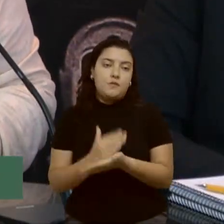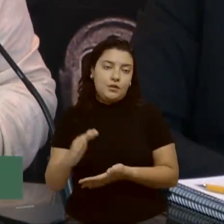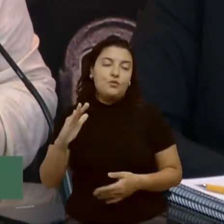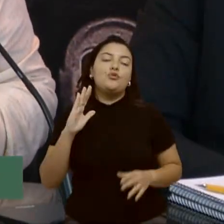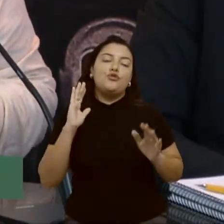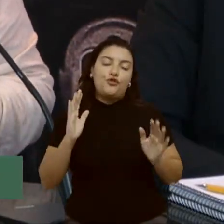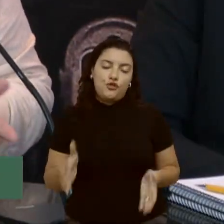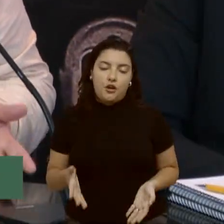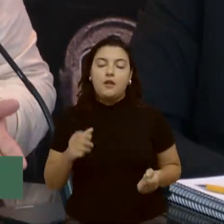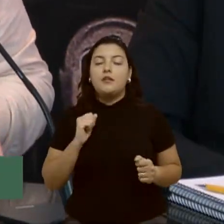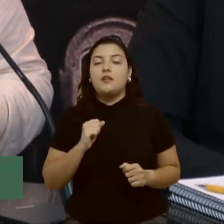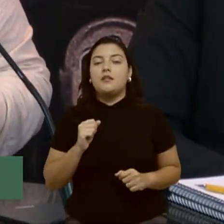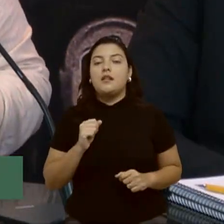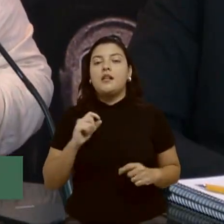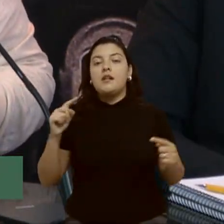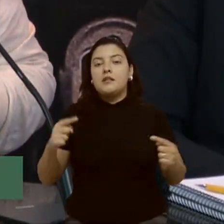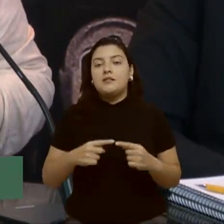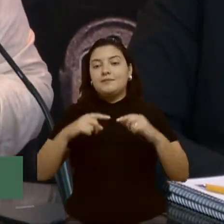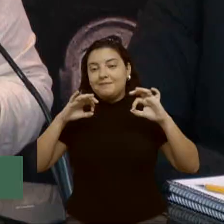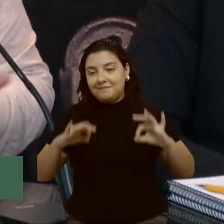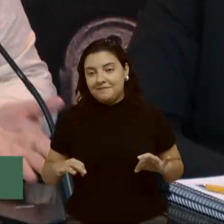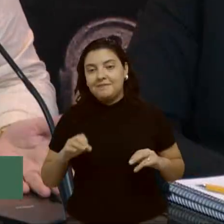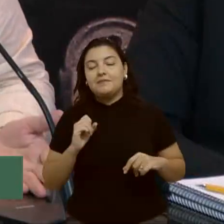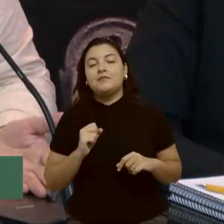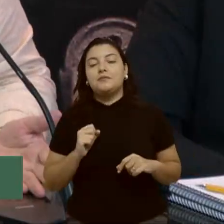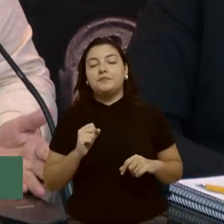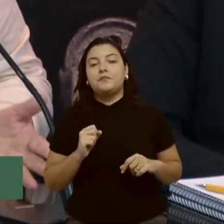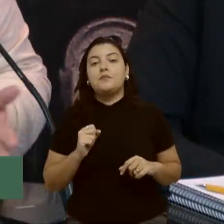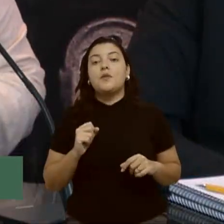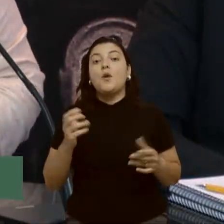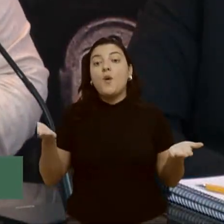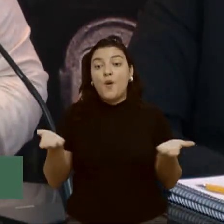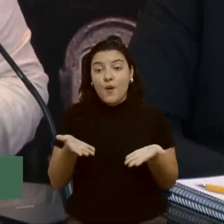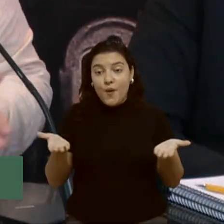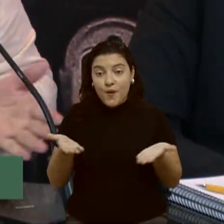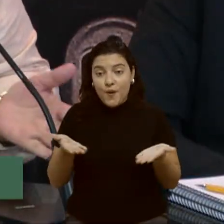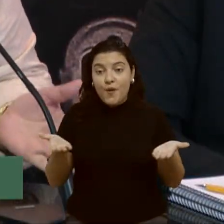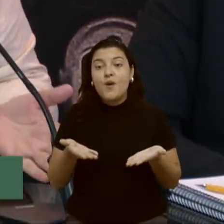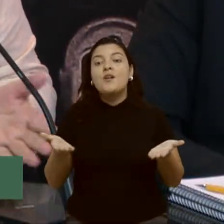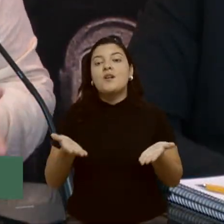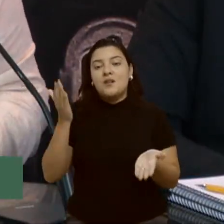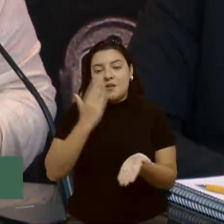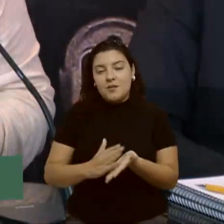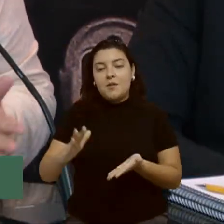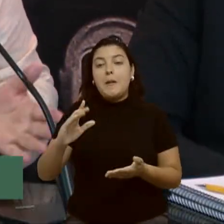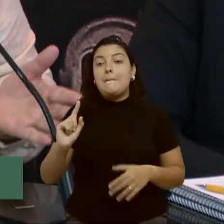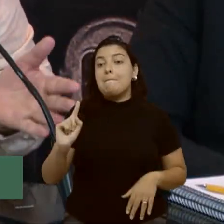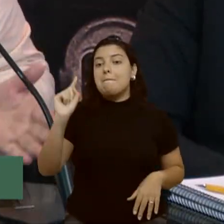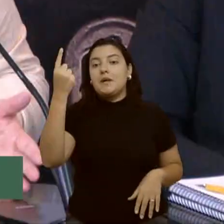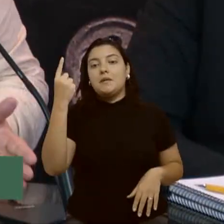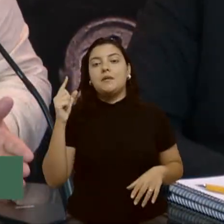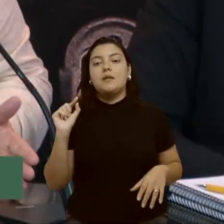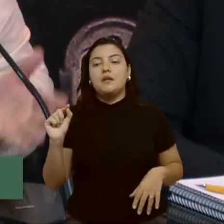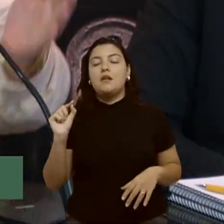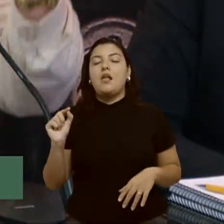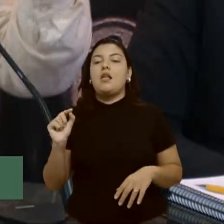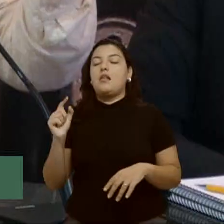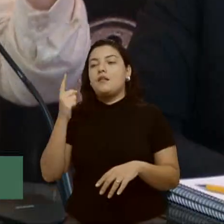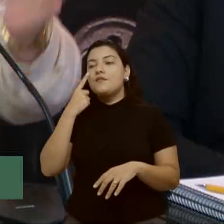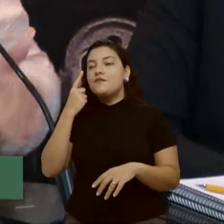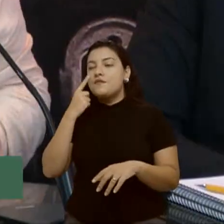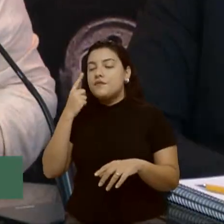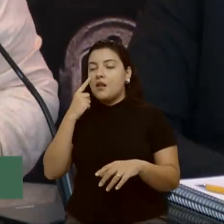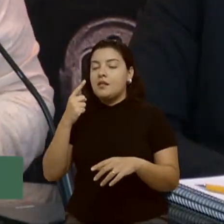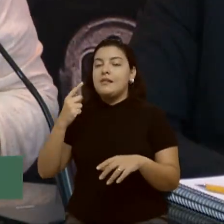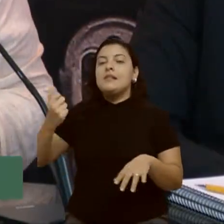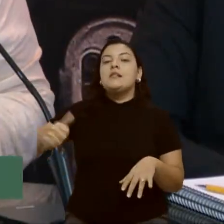data. Por coincidência, né, assim, a gente iniciou hoje esse trabalho, que foi o primeiro deles, o monitoramento de preços, como